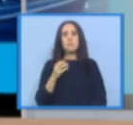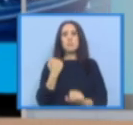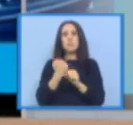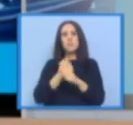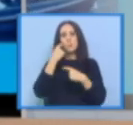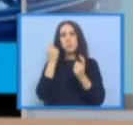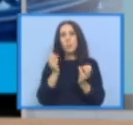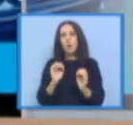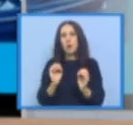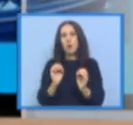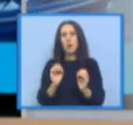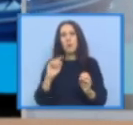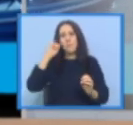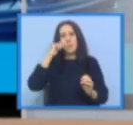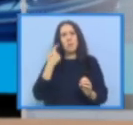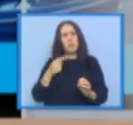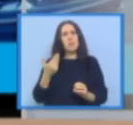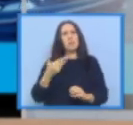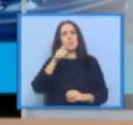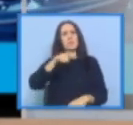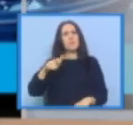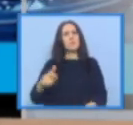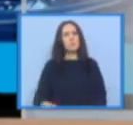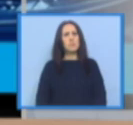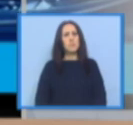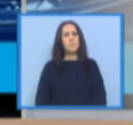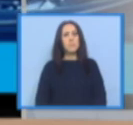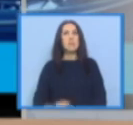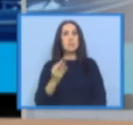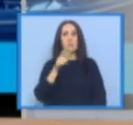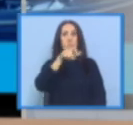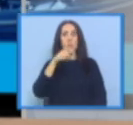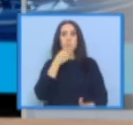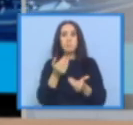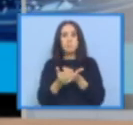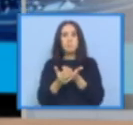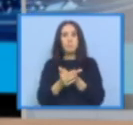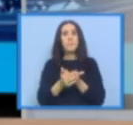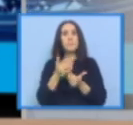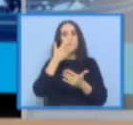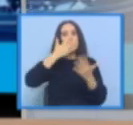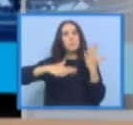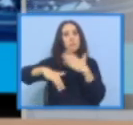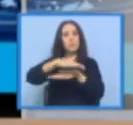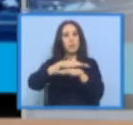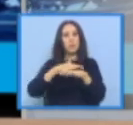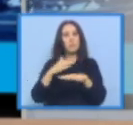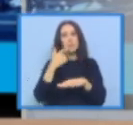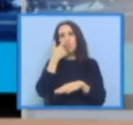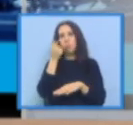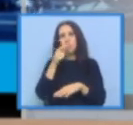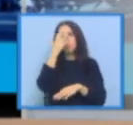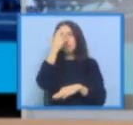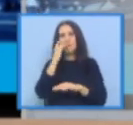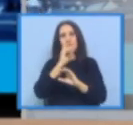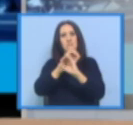serviço público, há um atropelo aos direitos humanos. E o caso dos idosos e das populações mais abandonadas